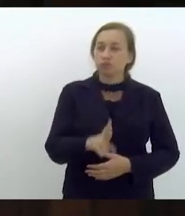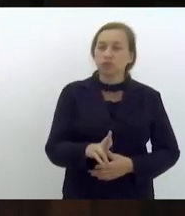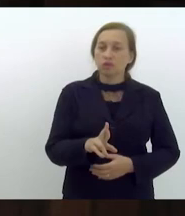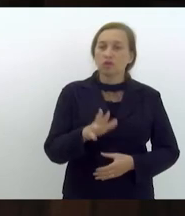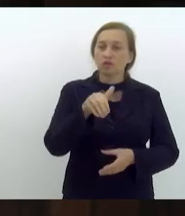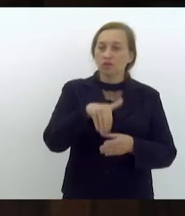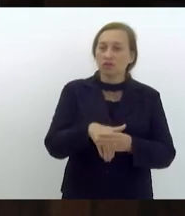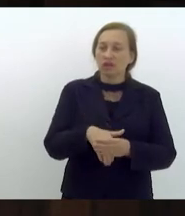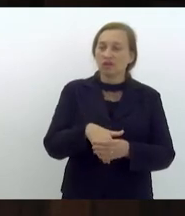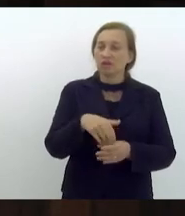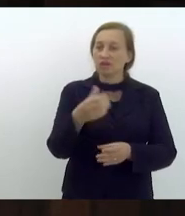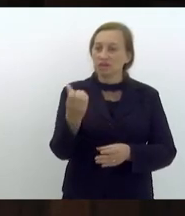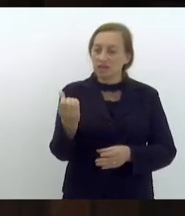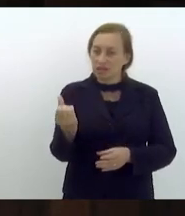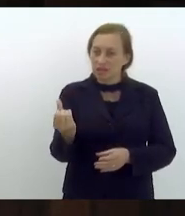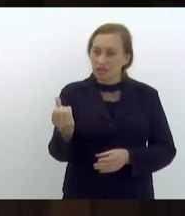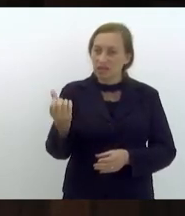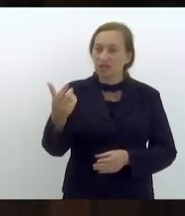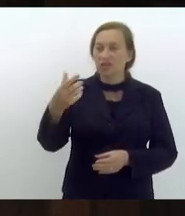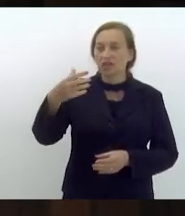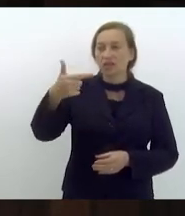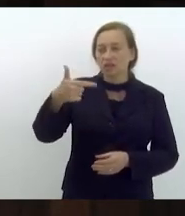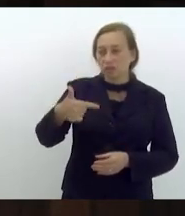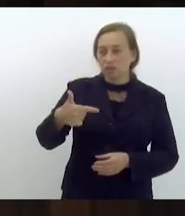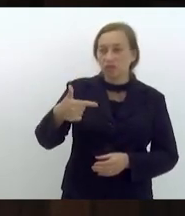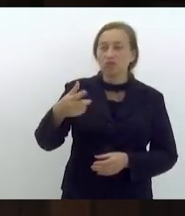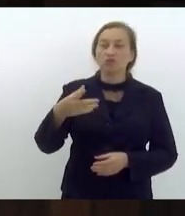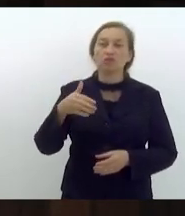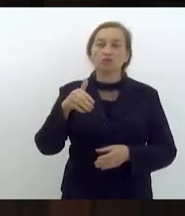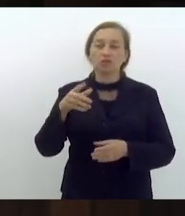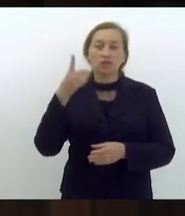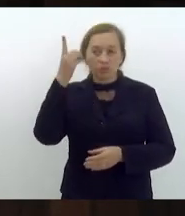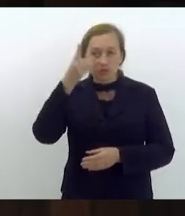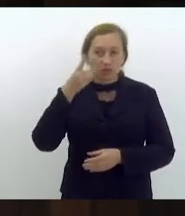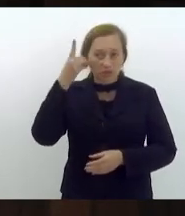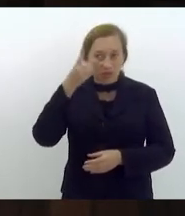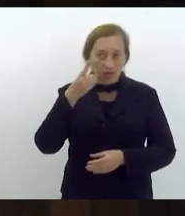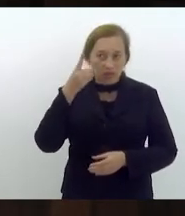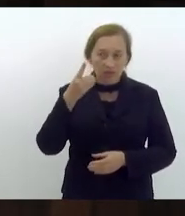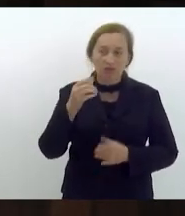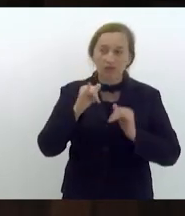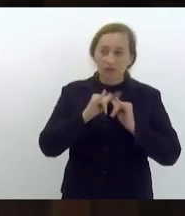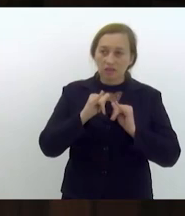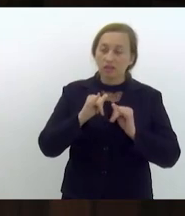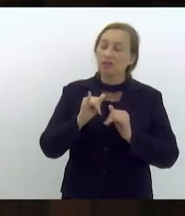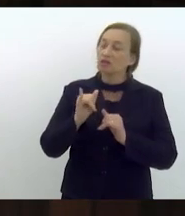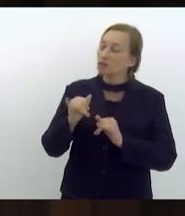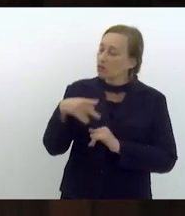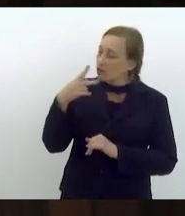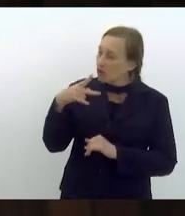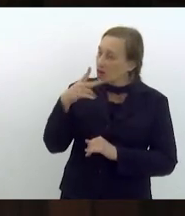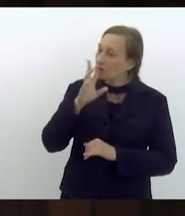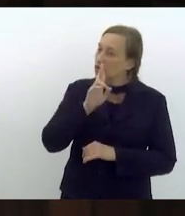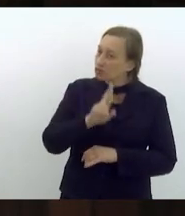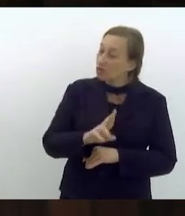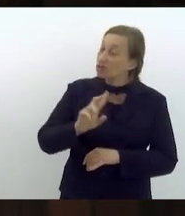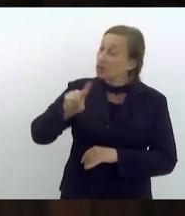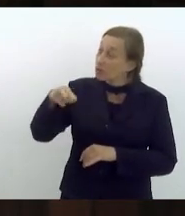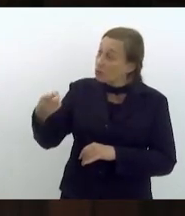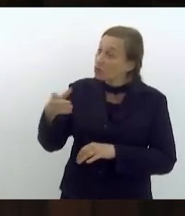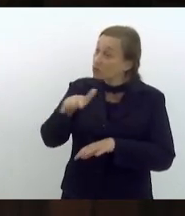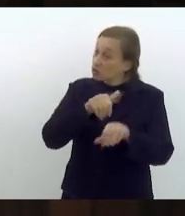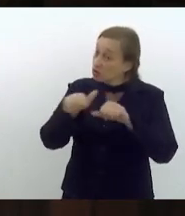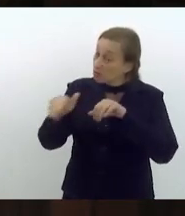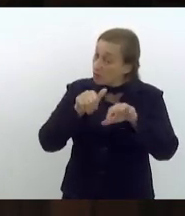62 senhores e senhoras deputados vai declarar Deputado Samuel eu só tô cantando aqui o resultado e já vou começar